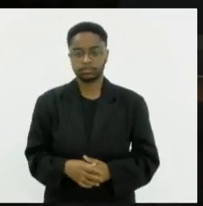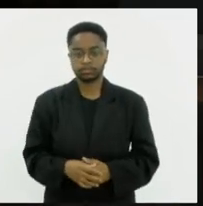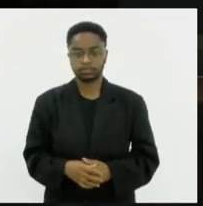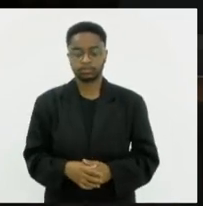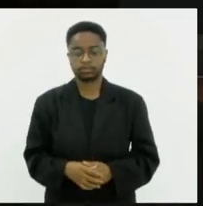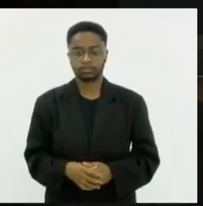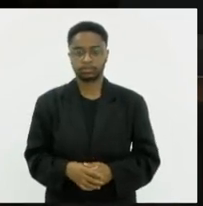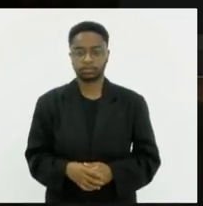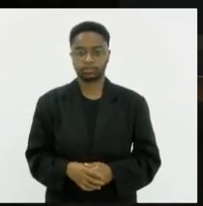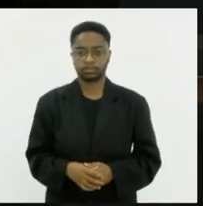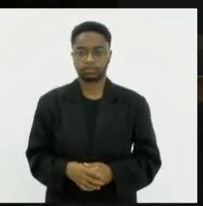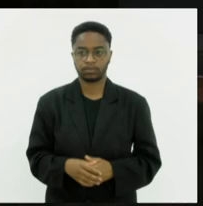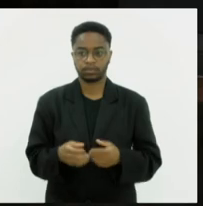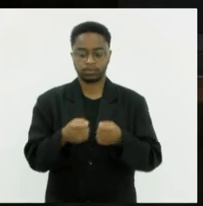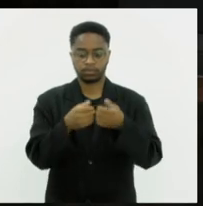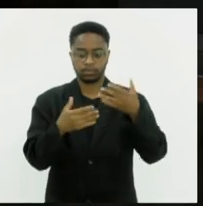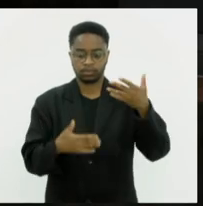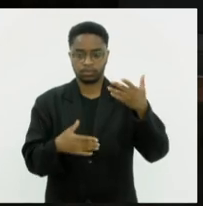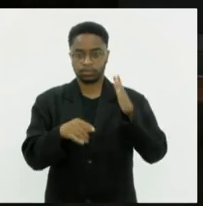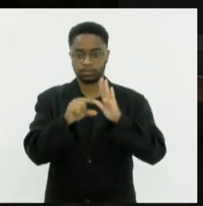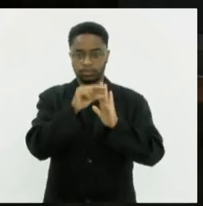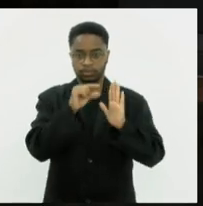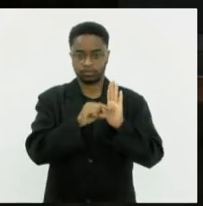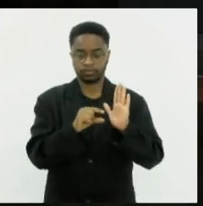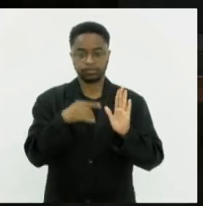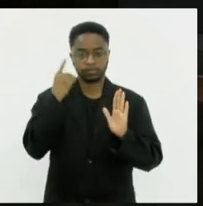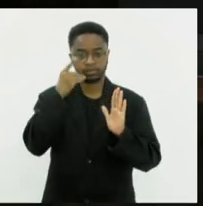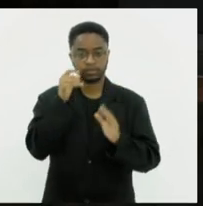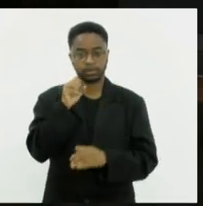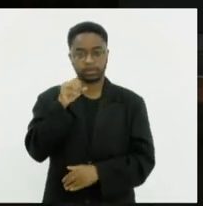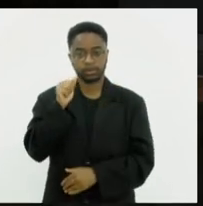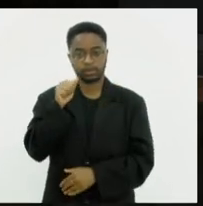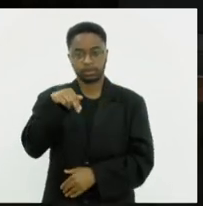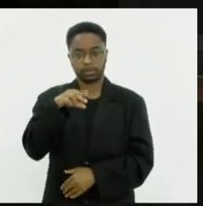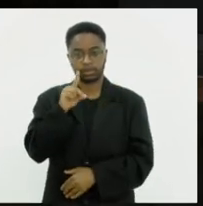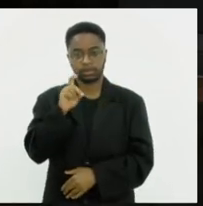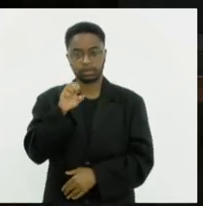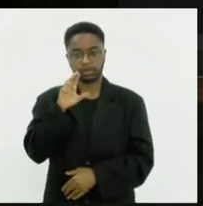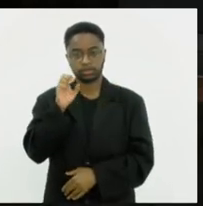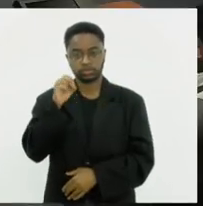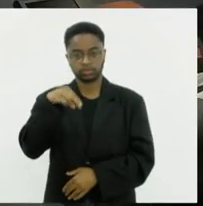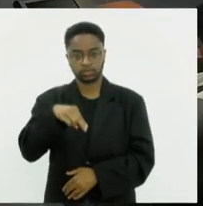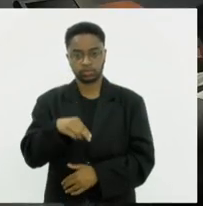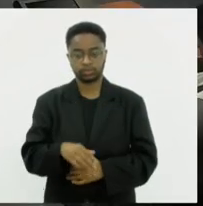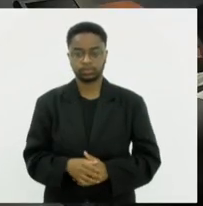Controle, da lista aqui, o deputado Anderson Moraes.